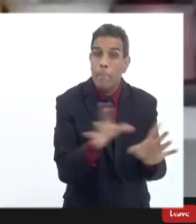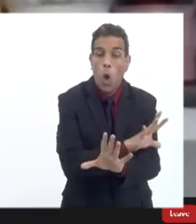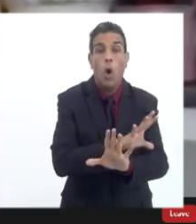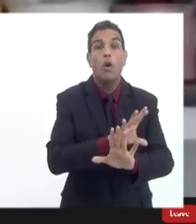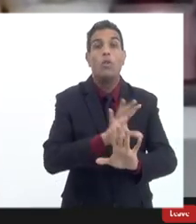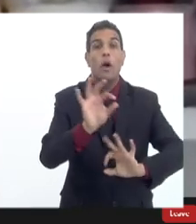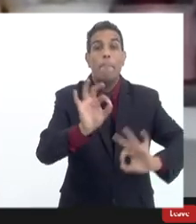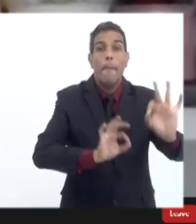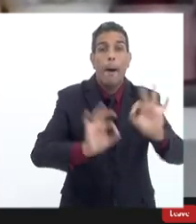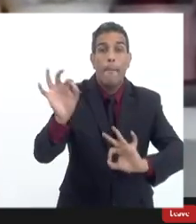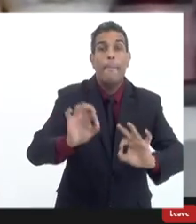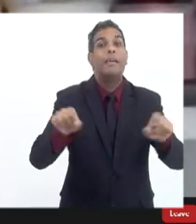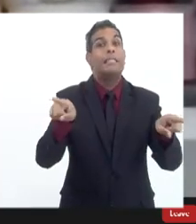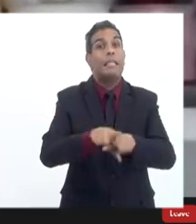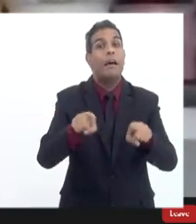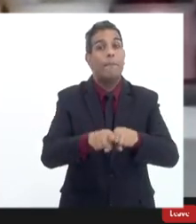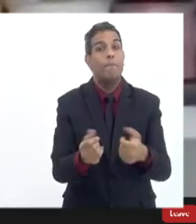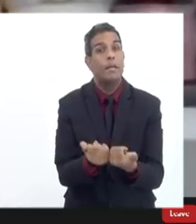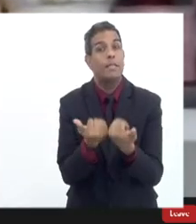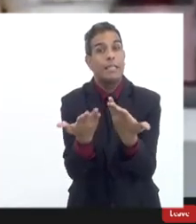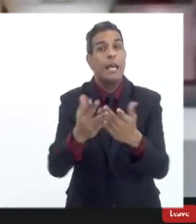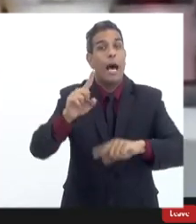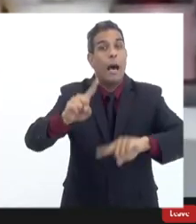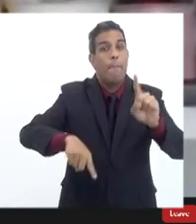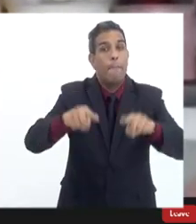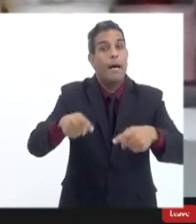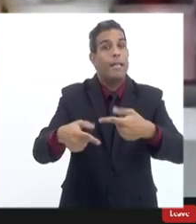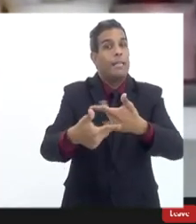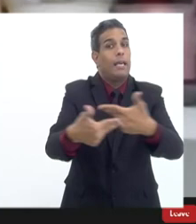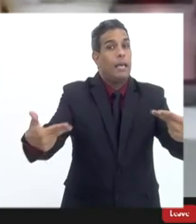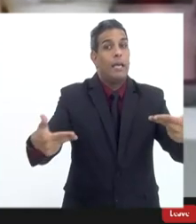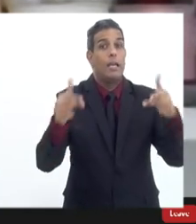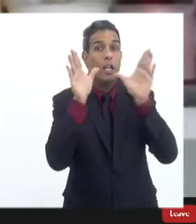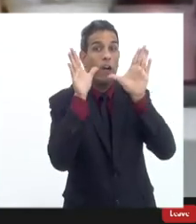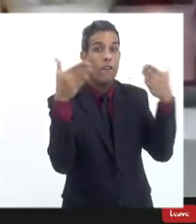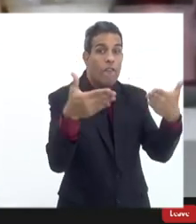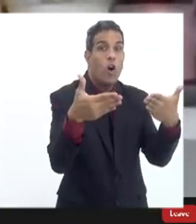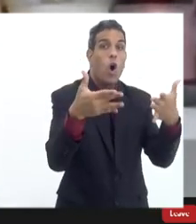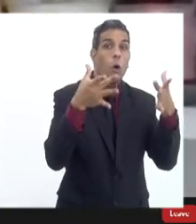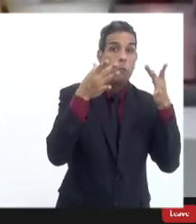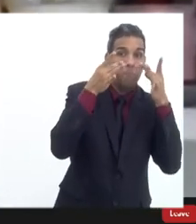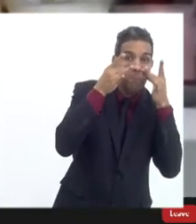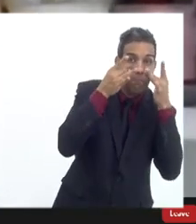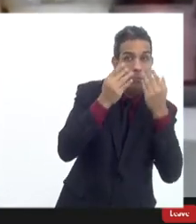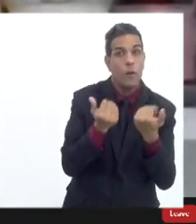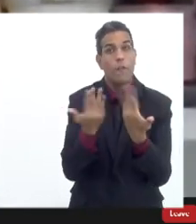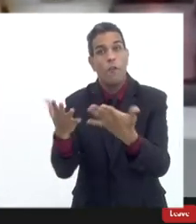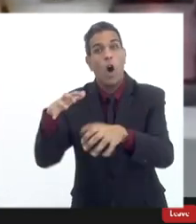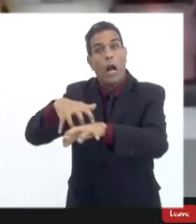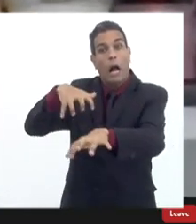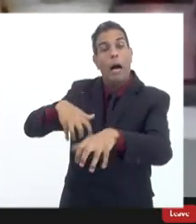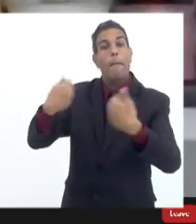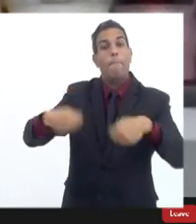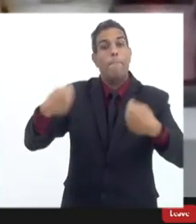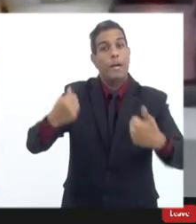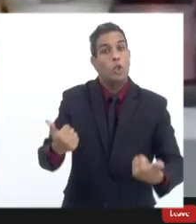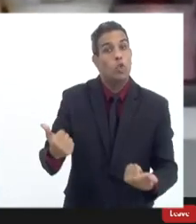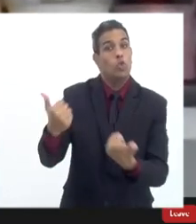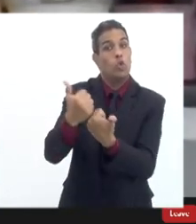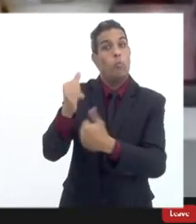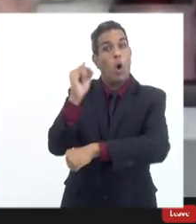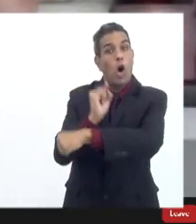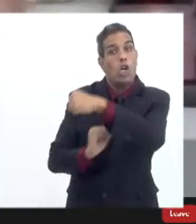isto, demanda material didático específico, demanda suporte tecnológico